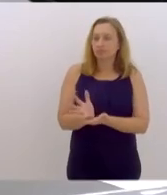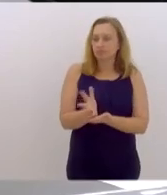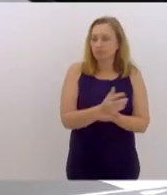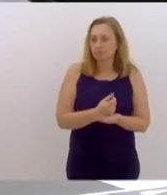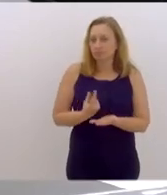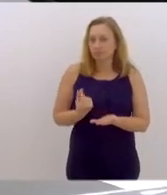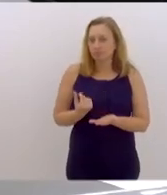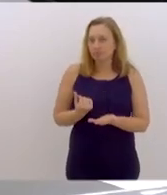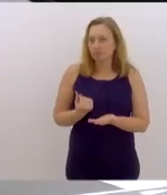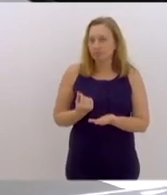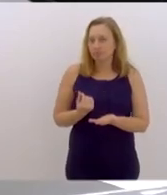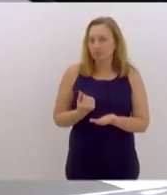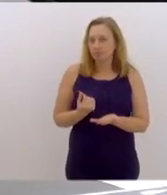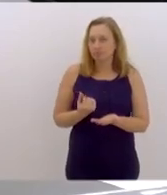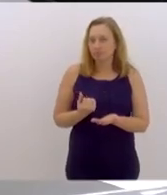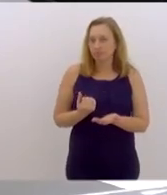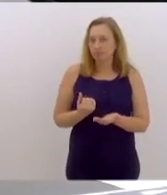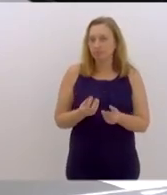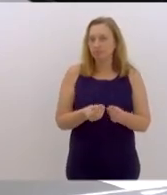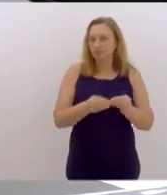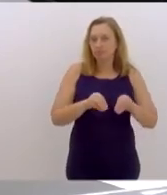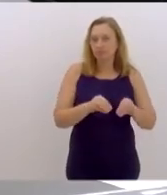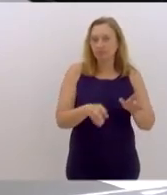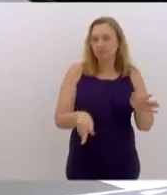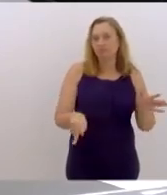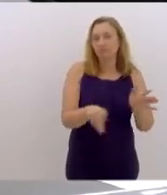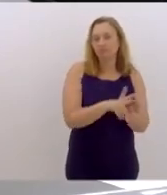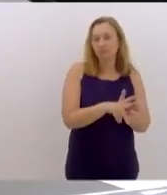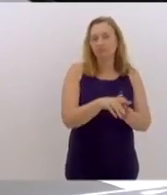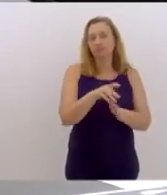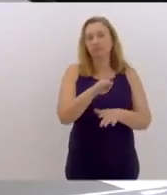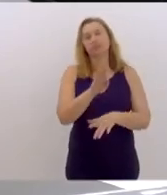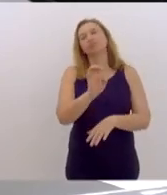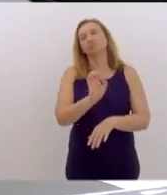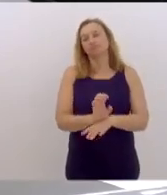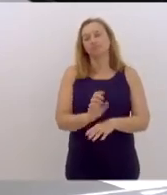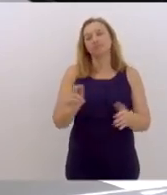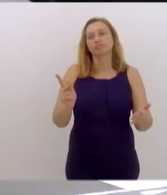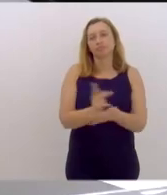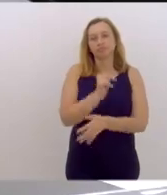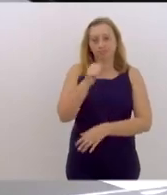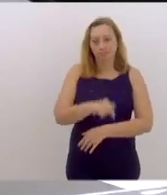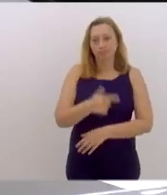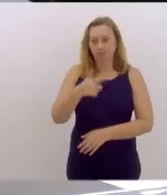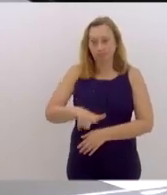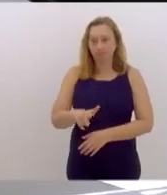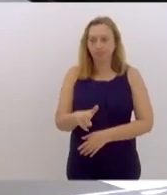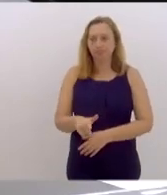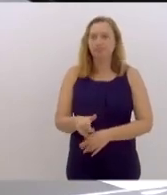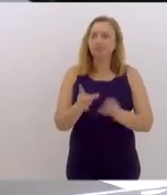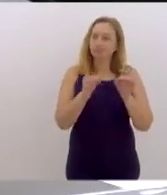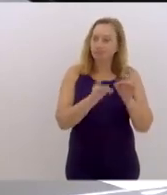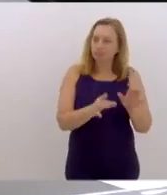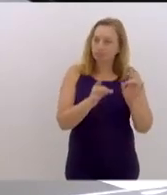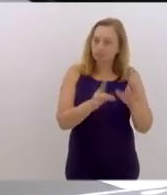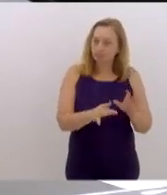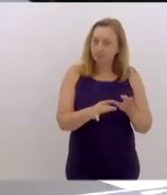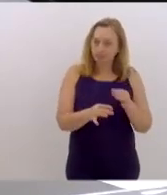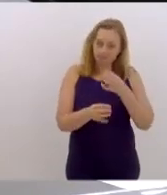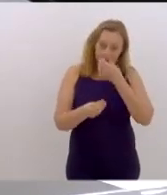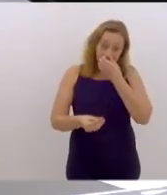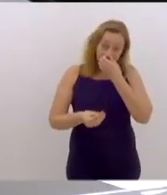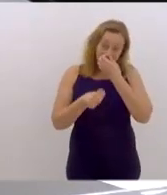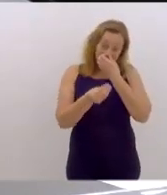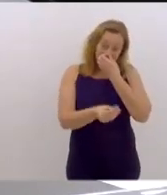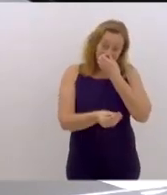e estatiza o prejuízo como tá acontecendo novamente aqui não foi privatizado foi